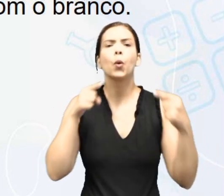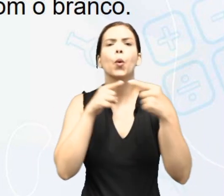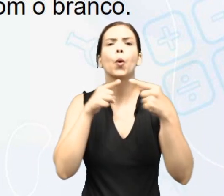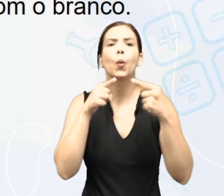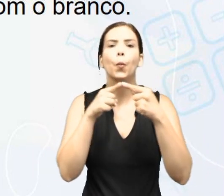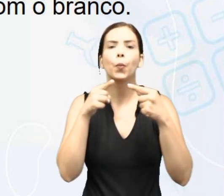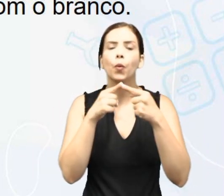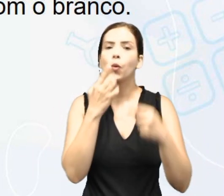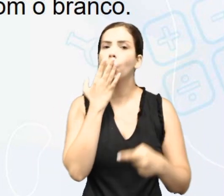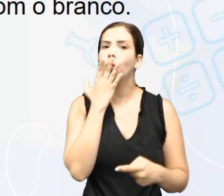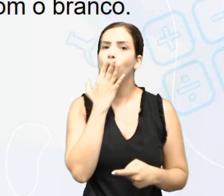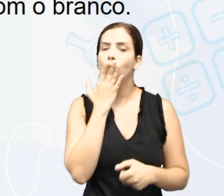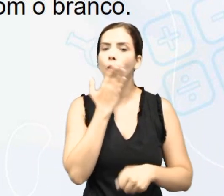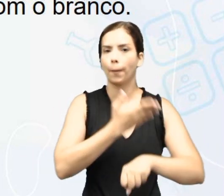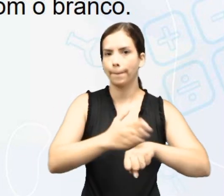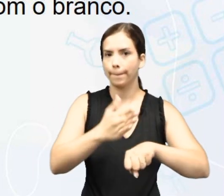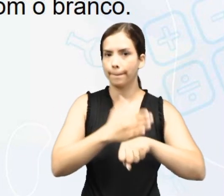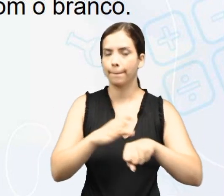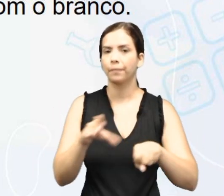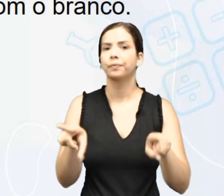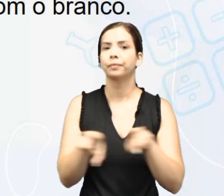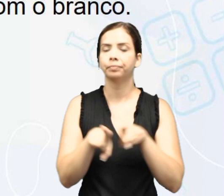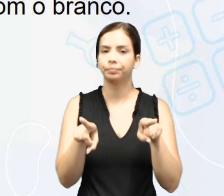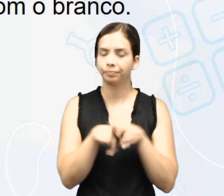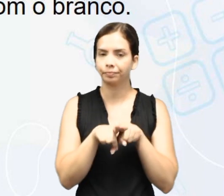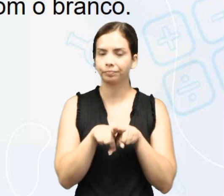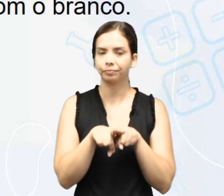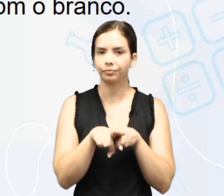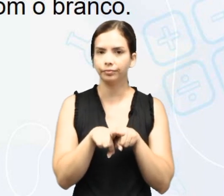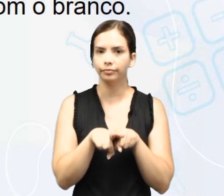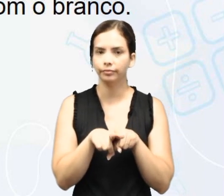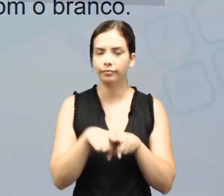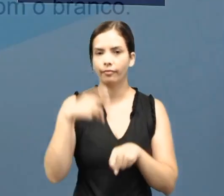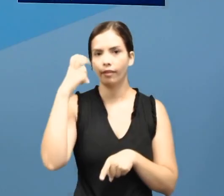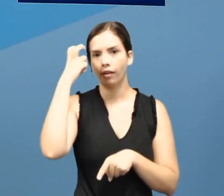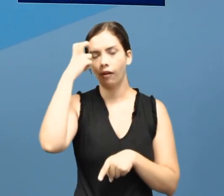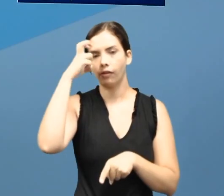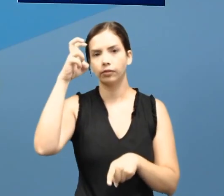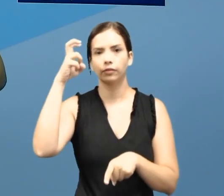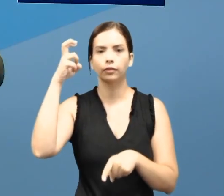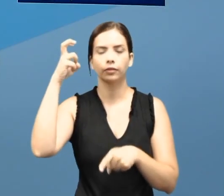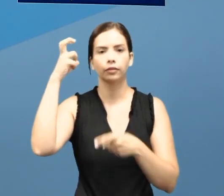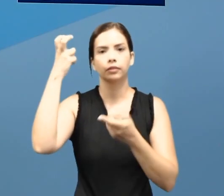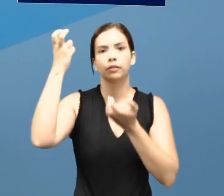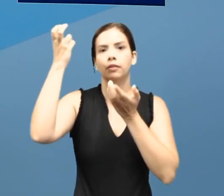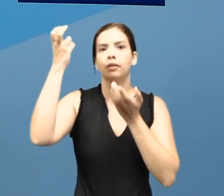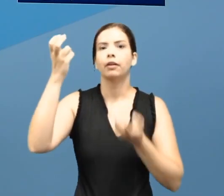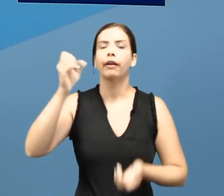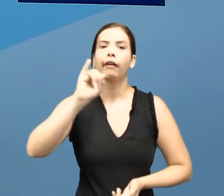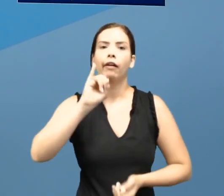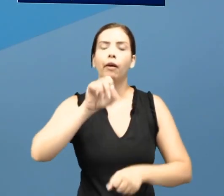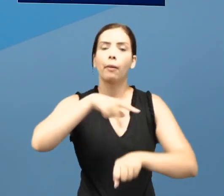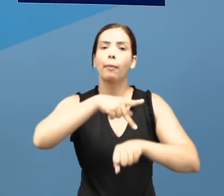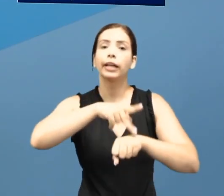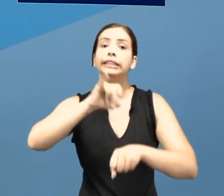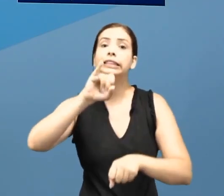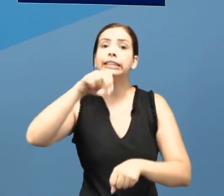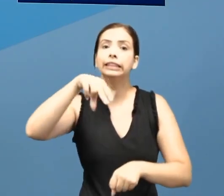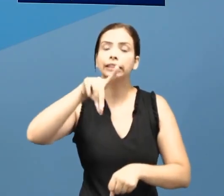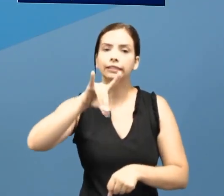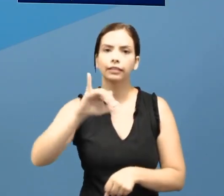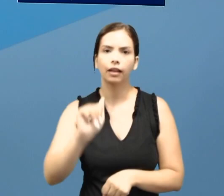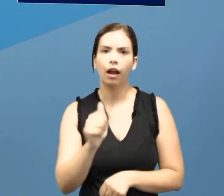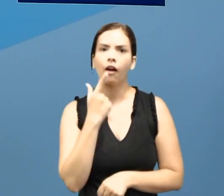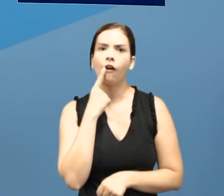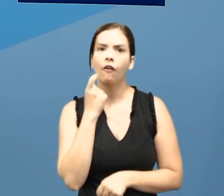branco. E também, por exemplo, na cultura hindu e na Índia também, o vermelho